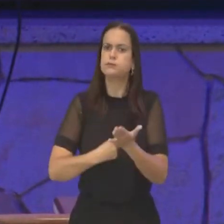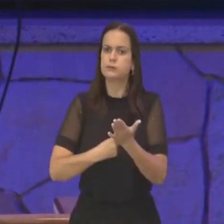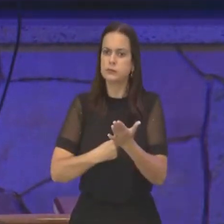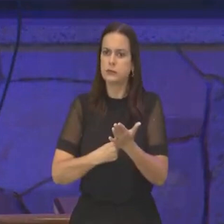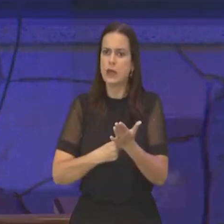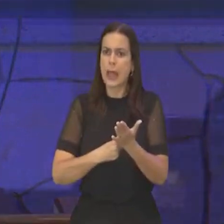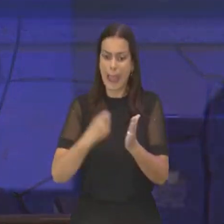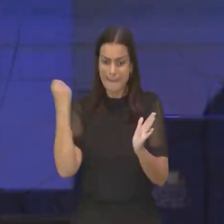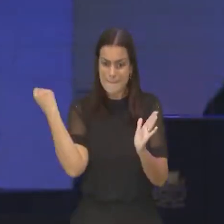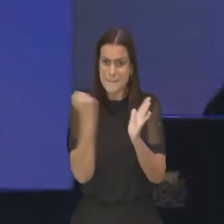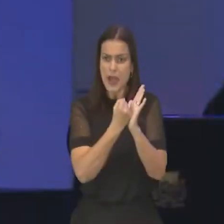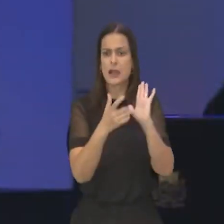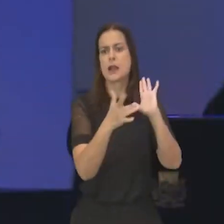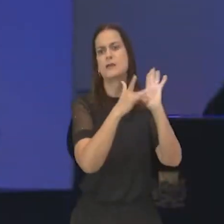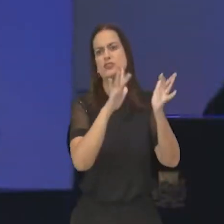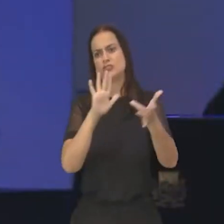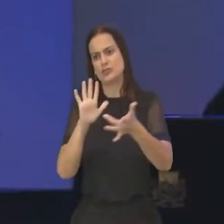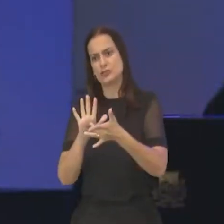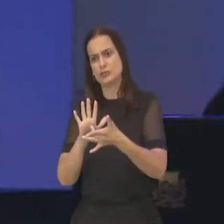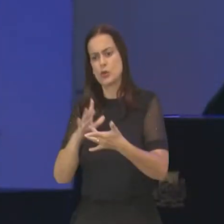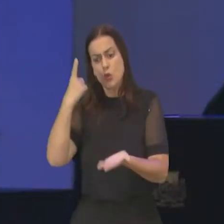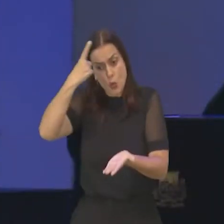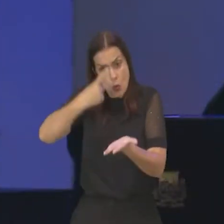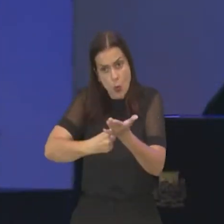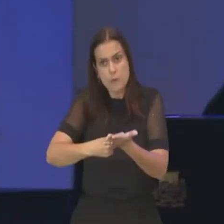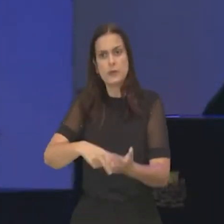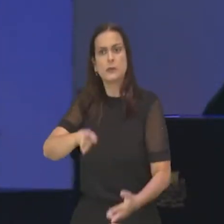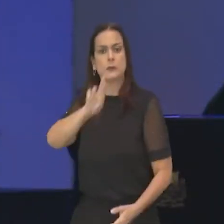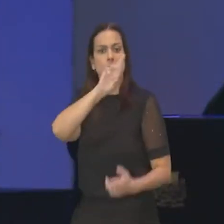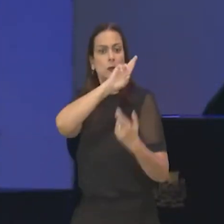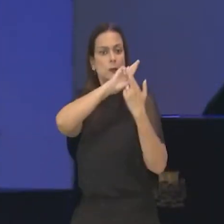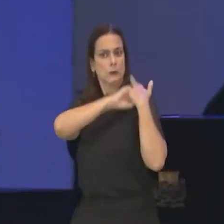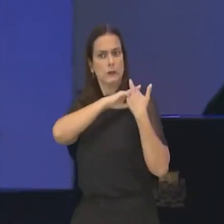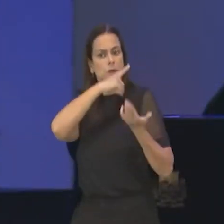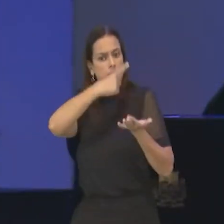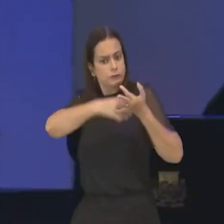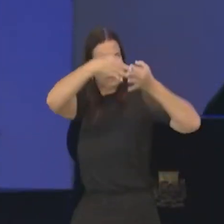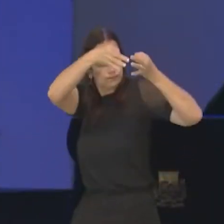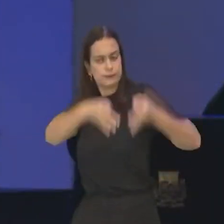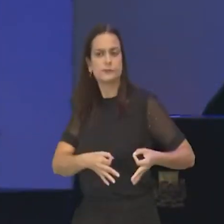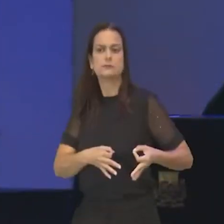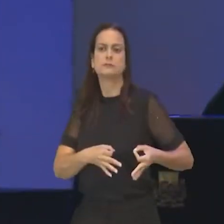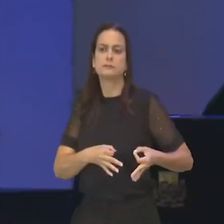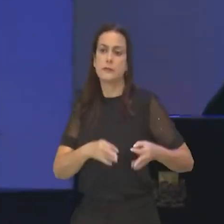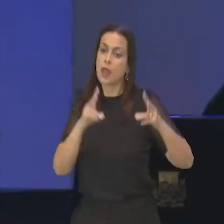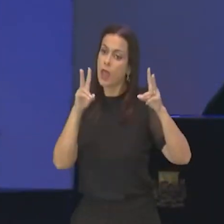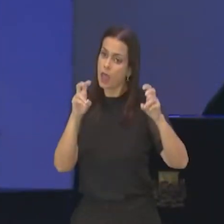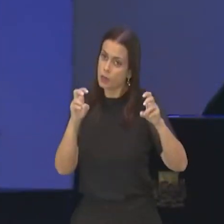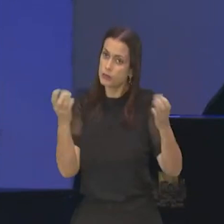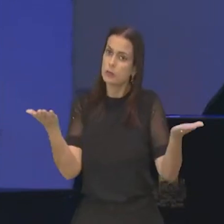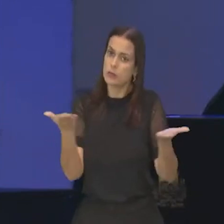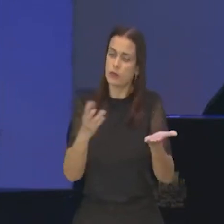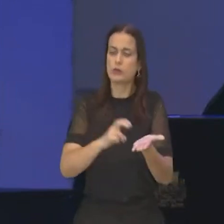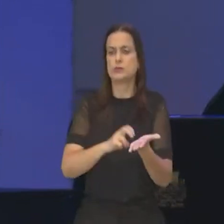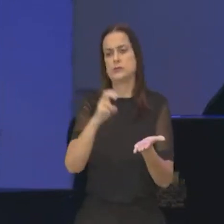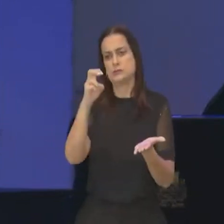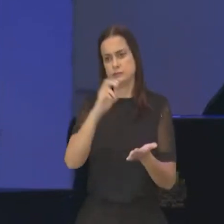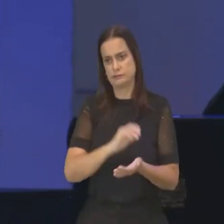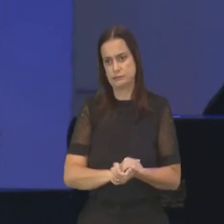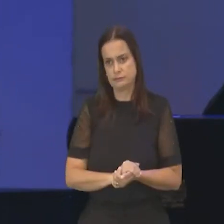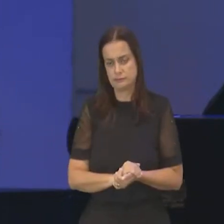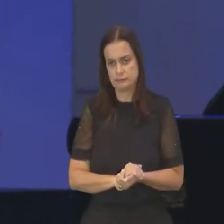identidade, podemos cumprir a nossa missão. E é sobre isso que nós vamos refletir nessa manhã.